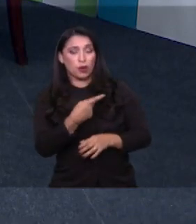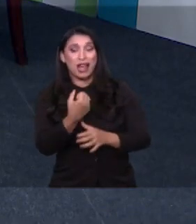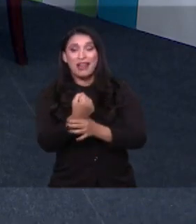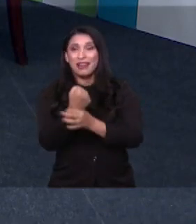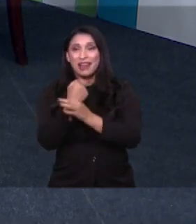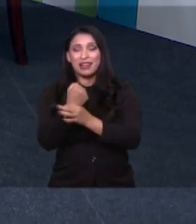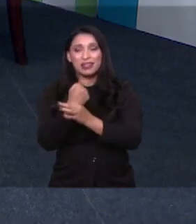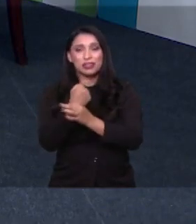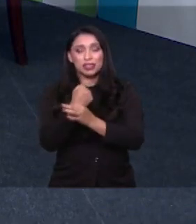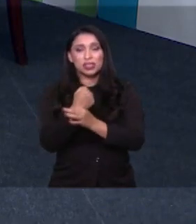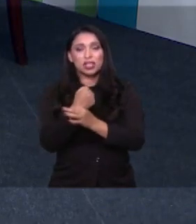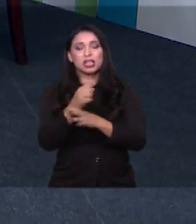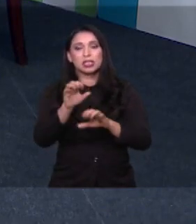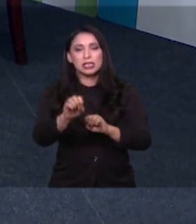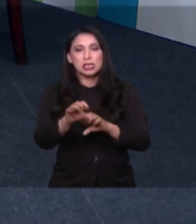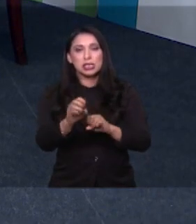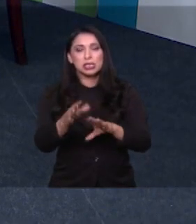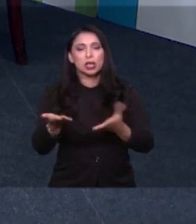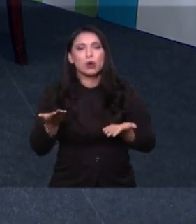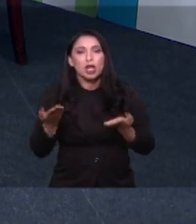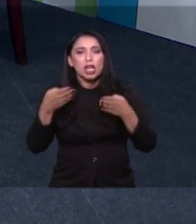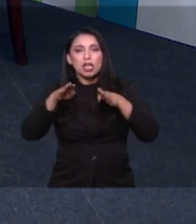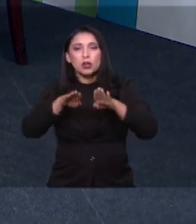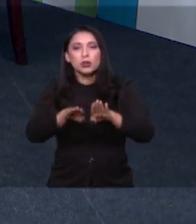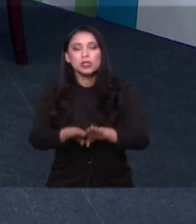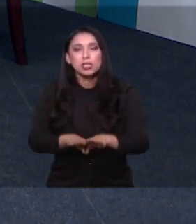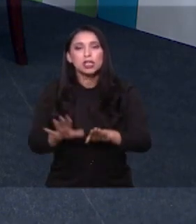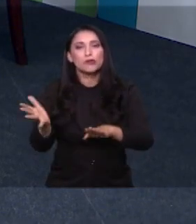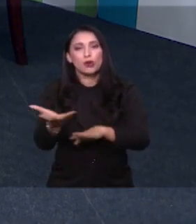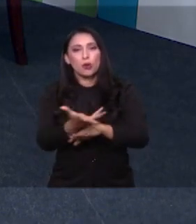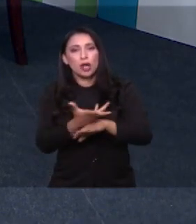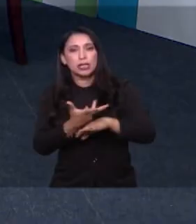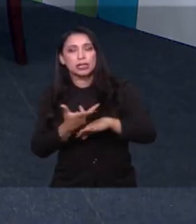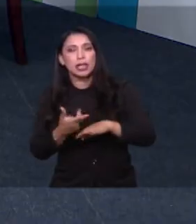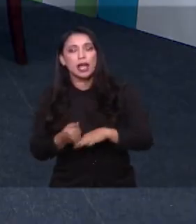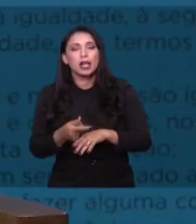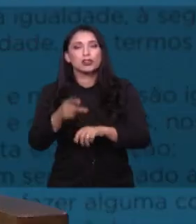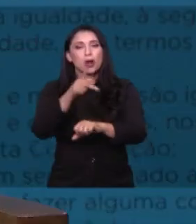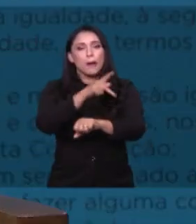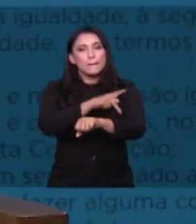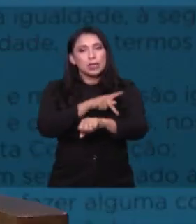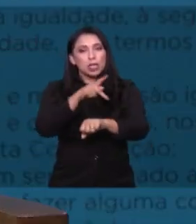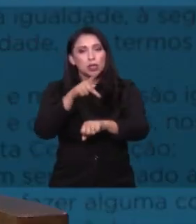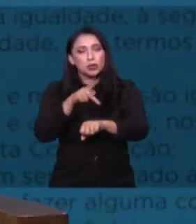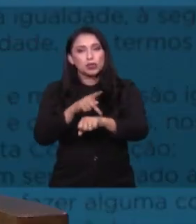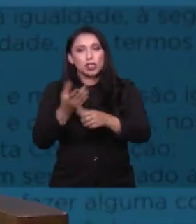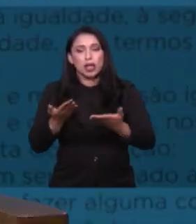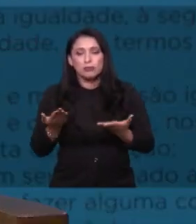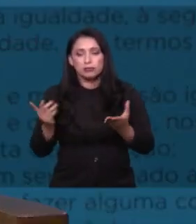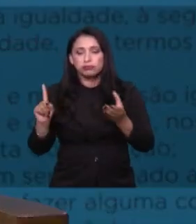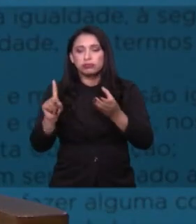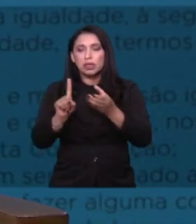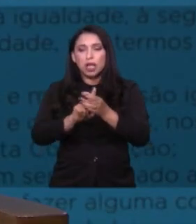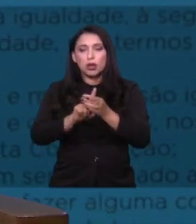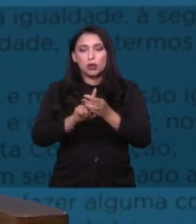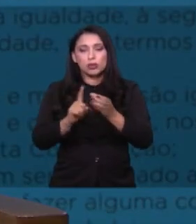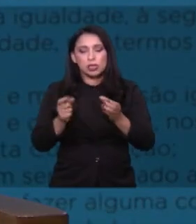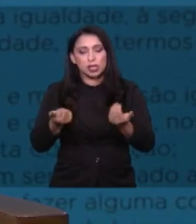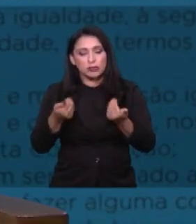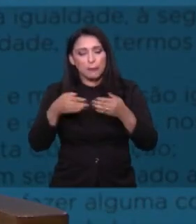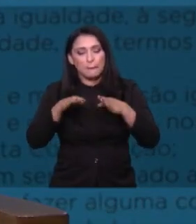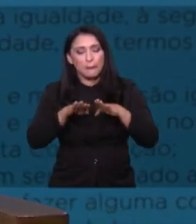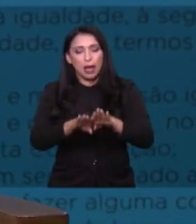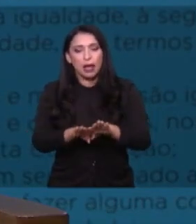educação inclusiva, de qualidade, com práticas pedagógicas inclusivas. E os